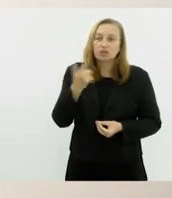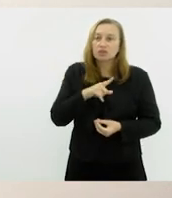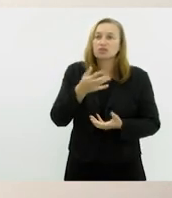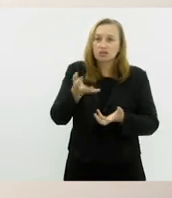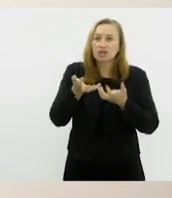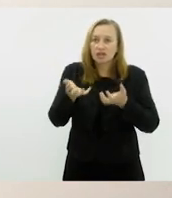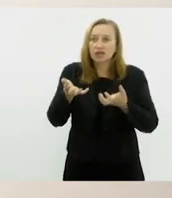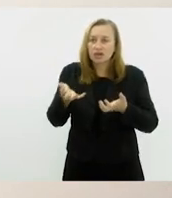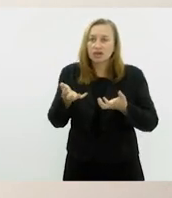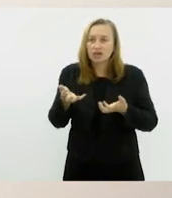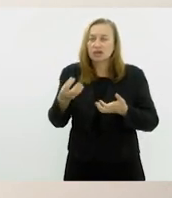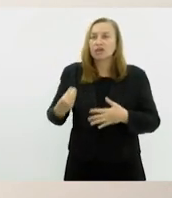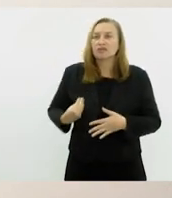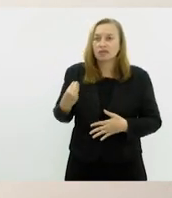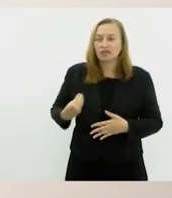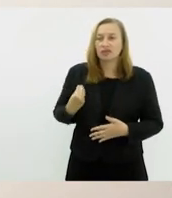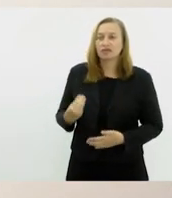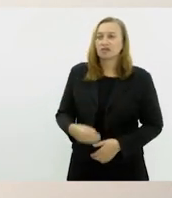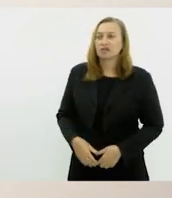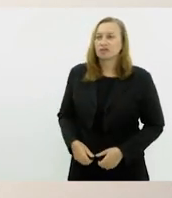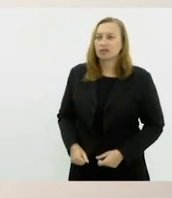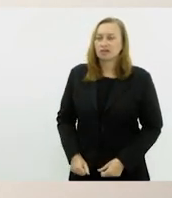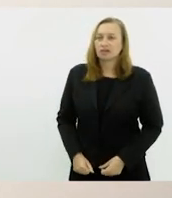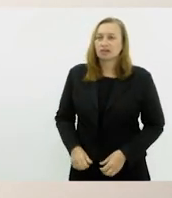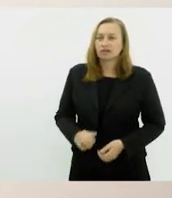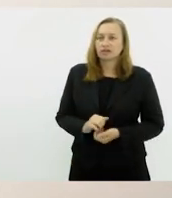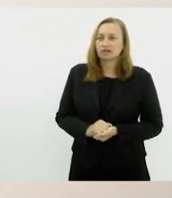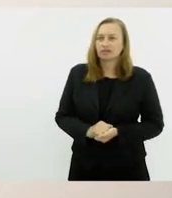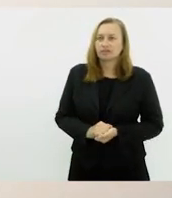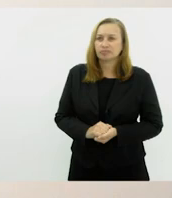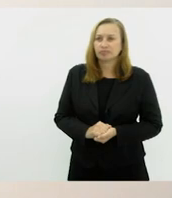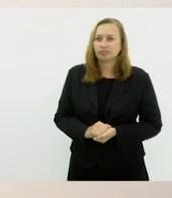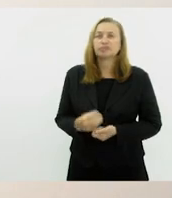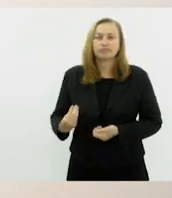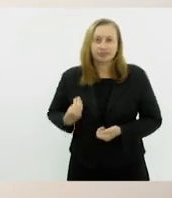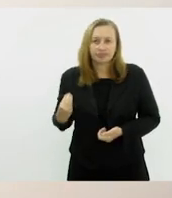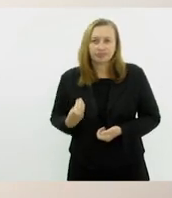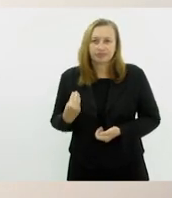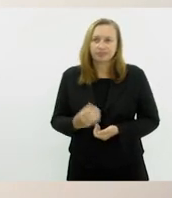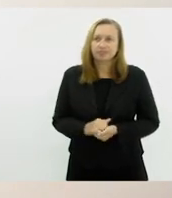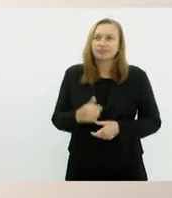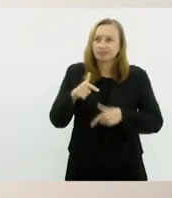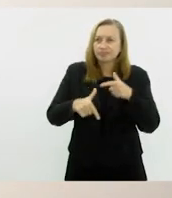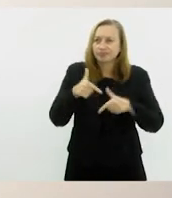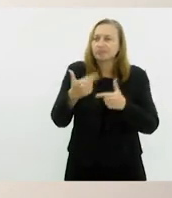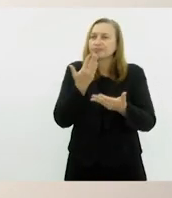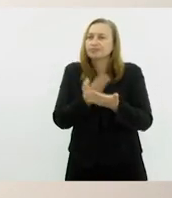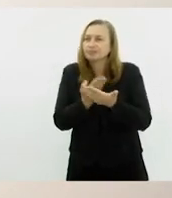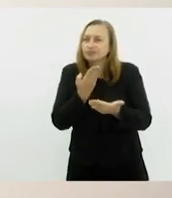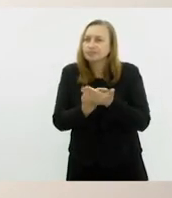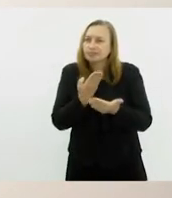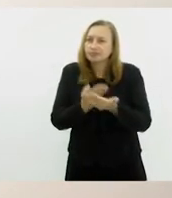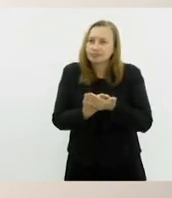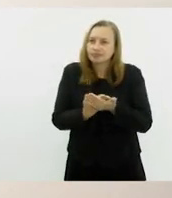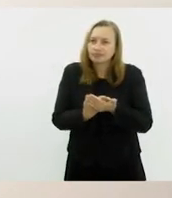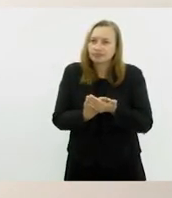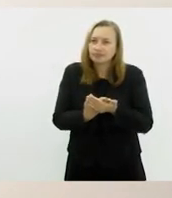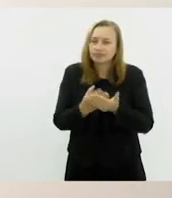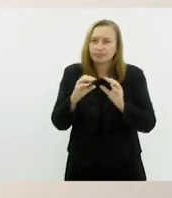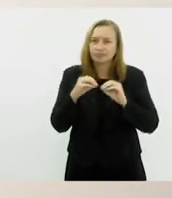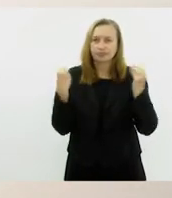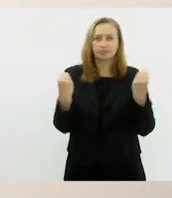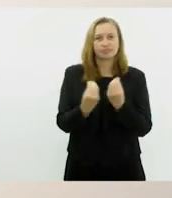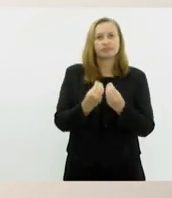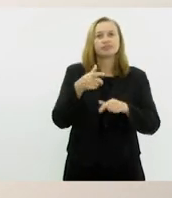quer quer viver quer viver quer trabalhar estudar abre oficinas